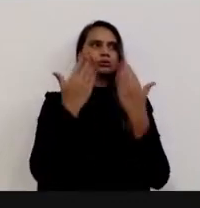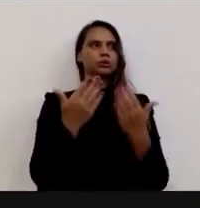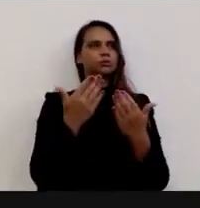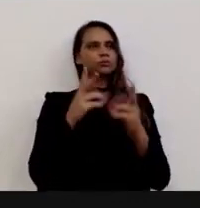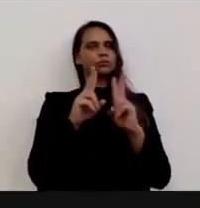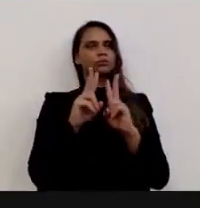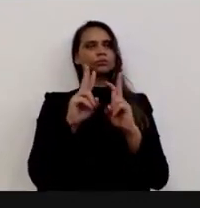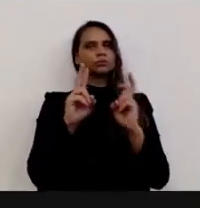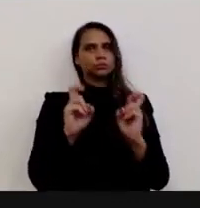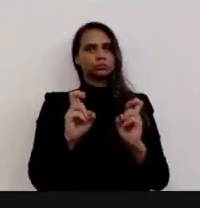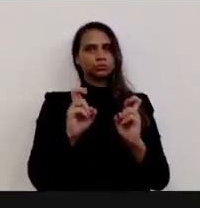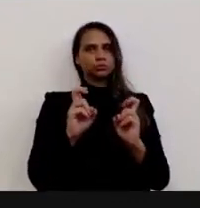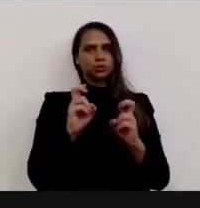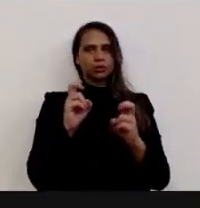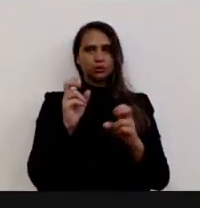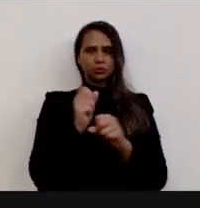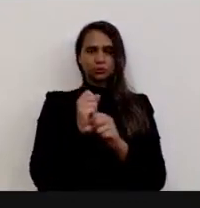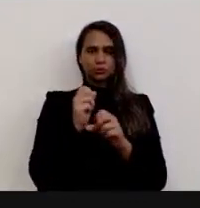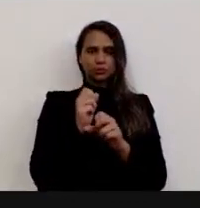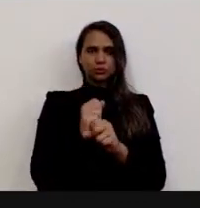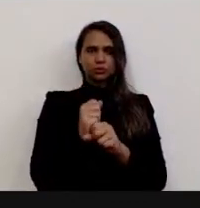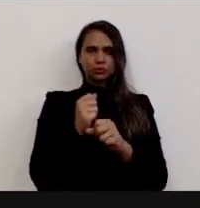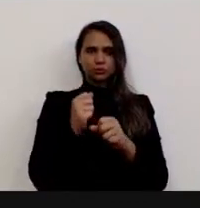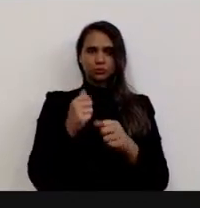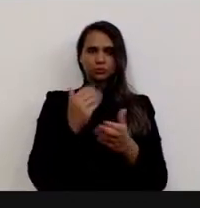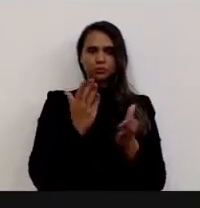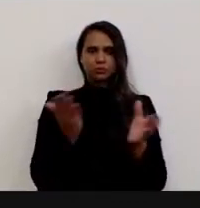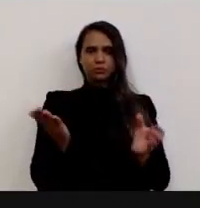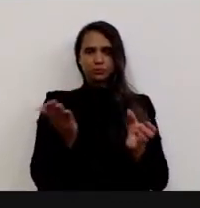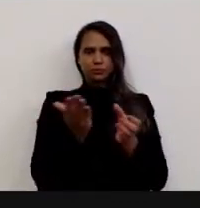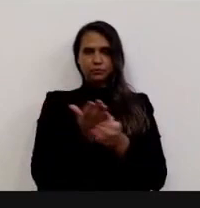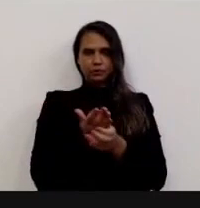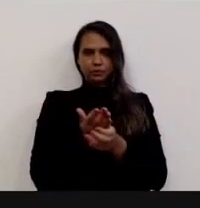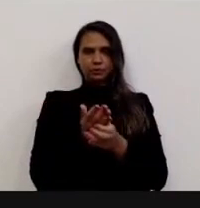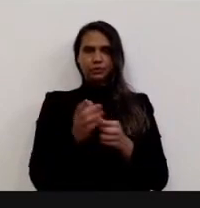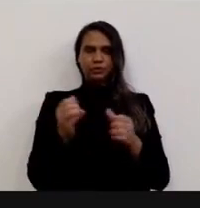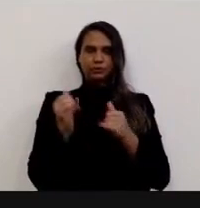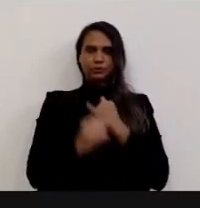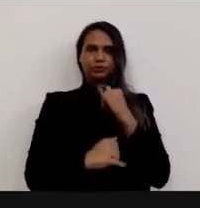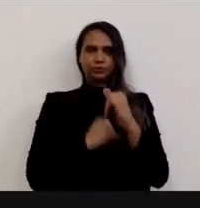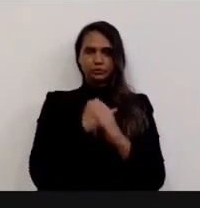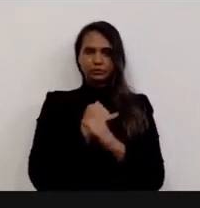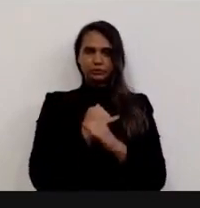título é Automação de Processos Web, Treinamento e Relatos de Experiência na Câmara dos Deputados.